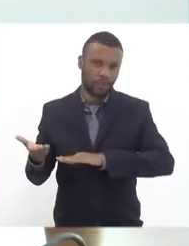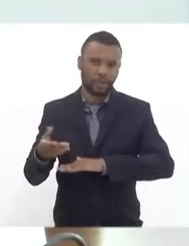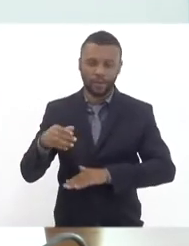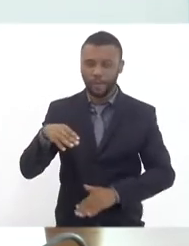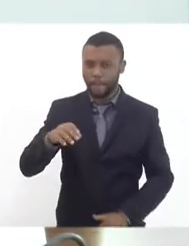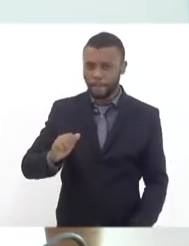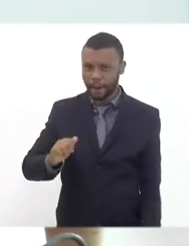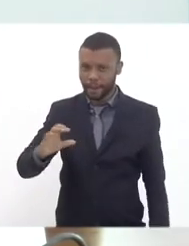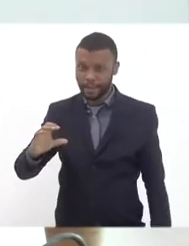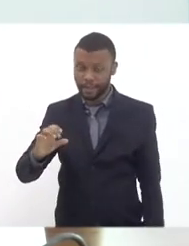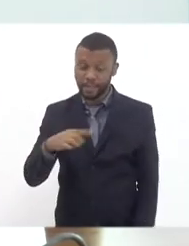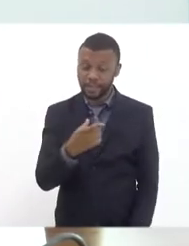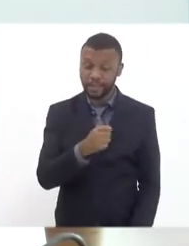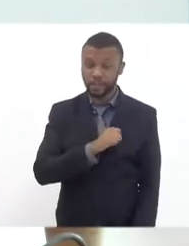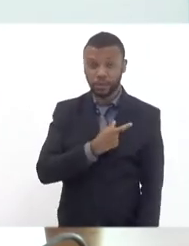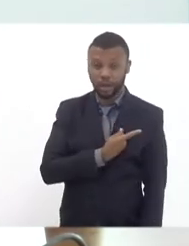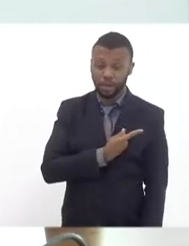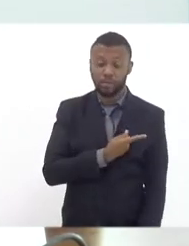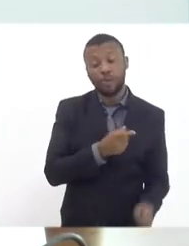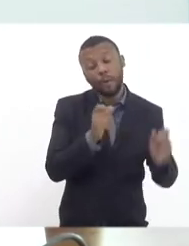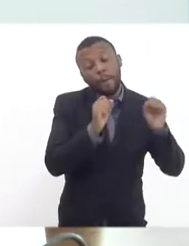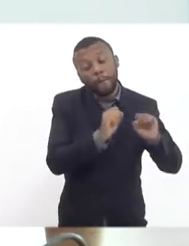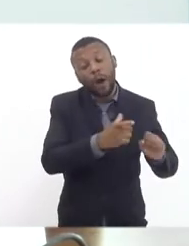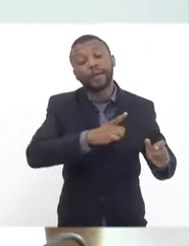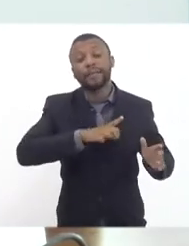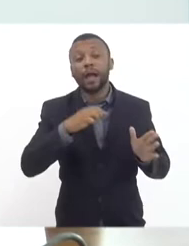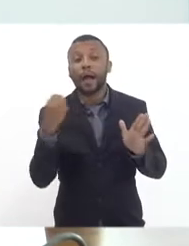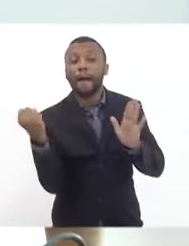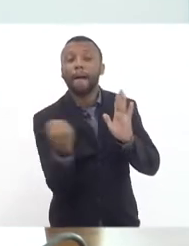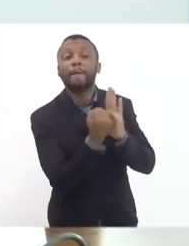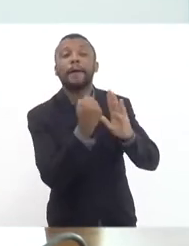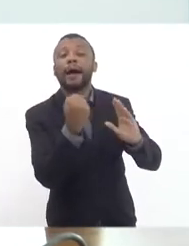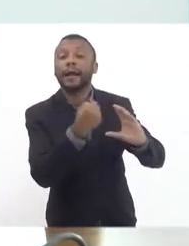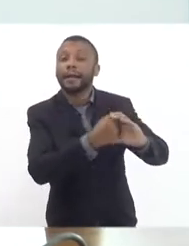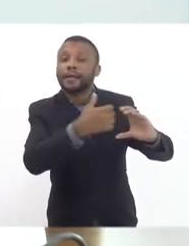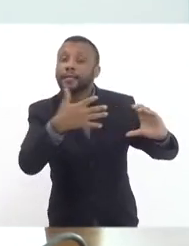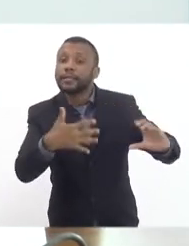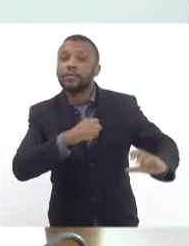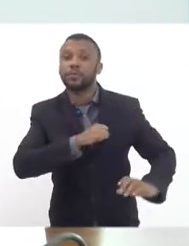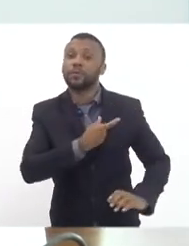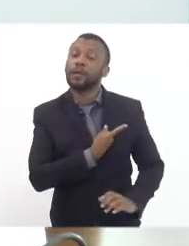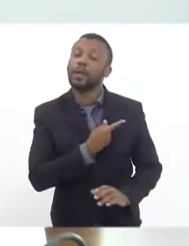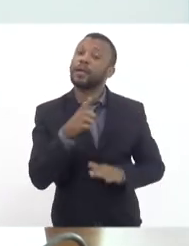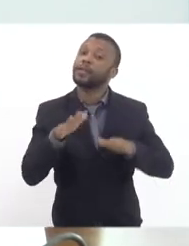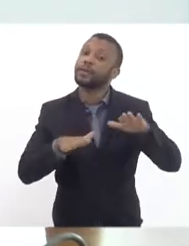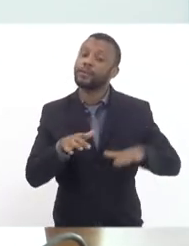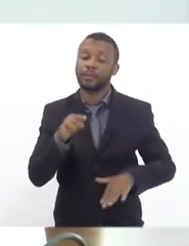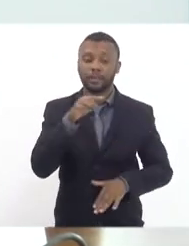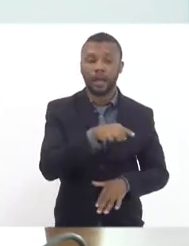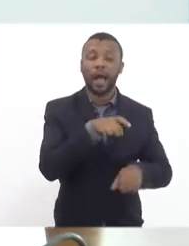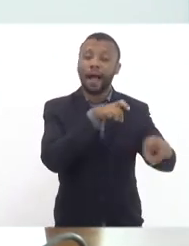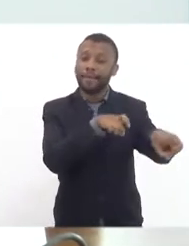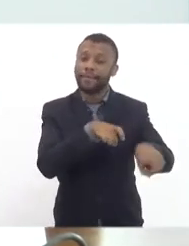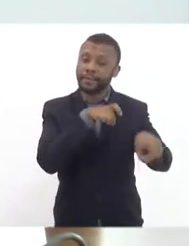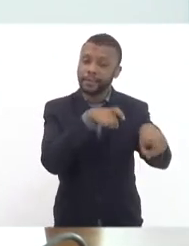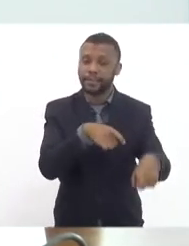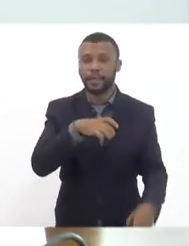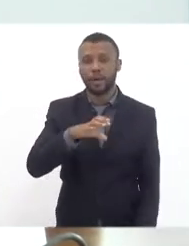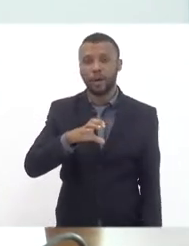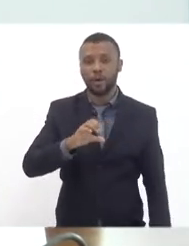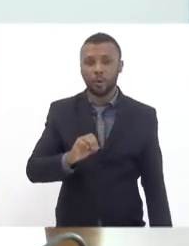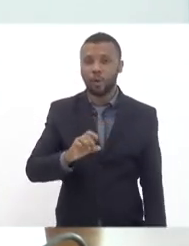gente tem tanta dificuldade de identificar qual é a imagem do gonçalense, talvez pudesse ser a Fazenda Culubandê para inaugurar isso.